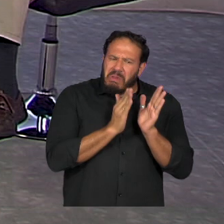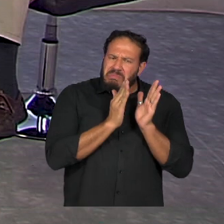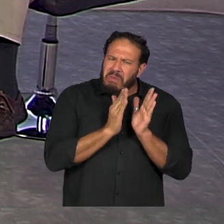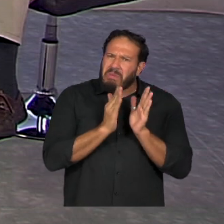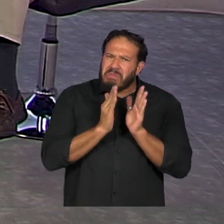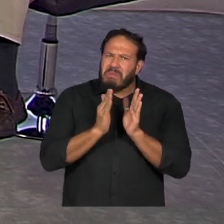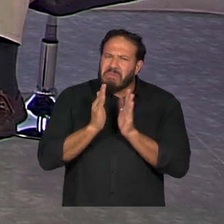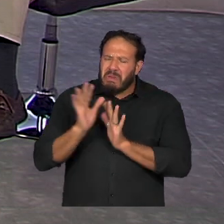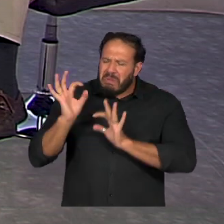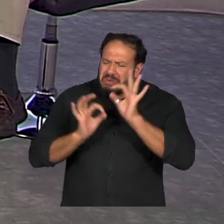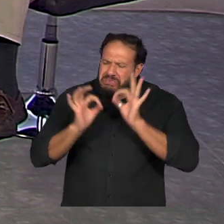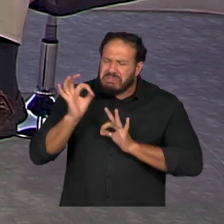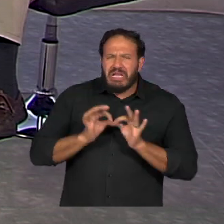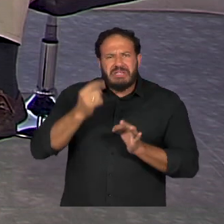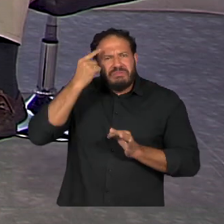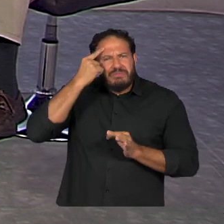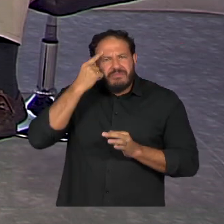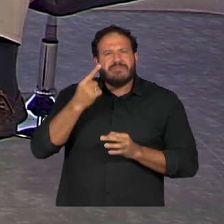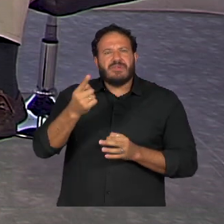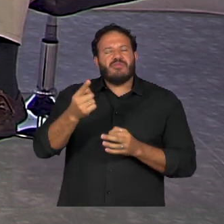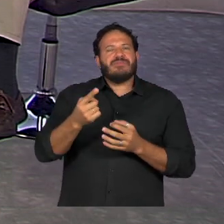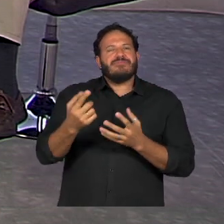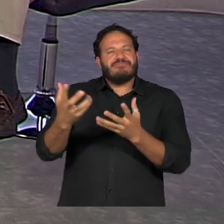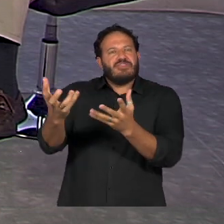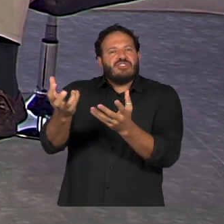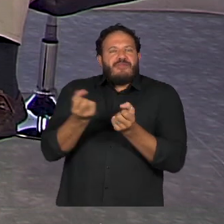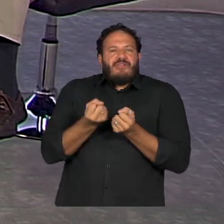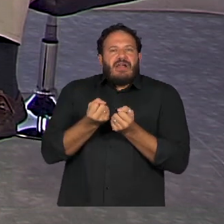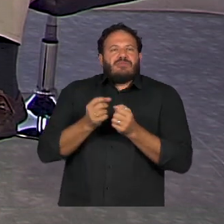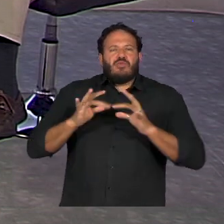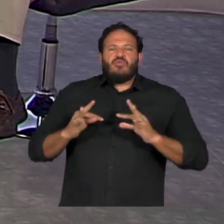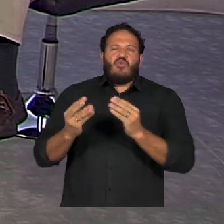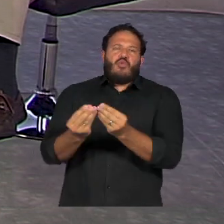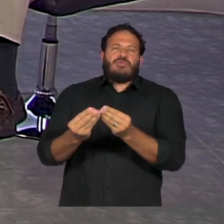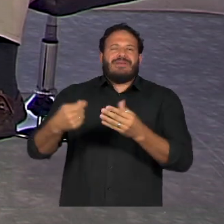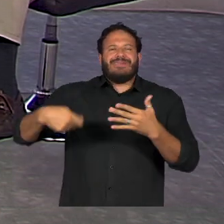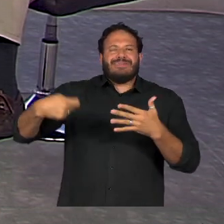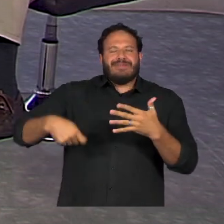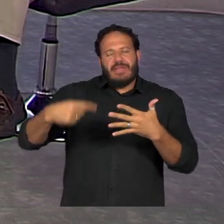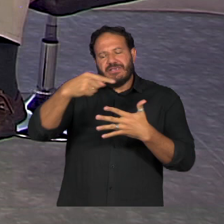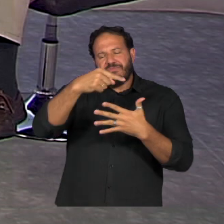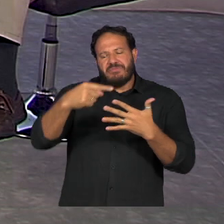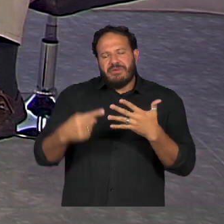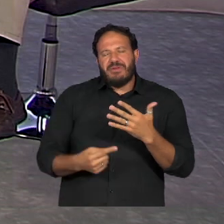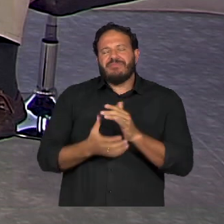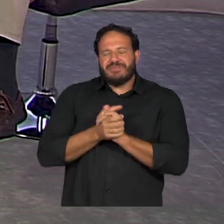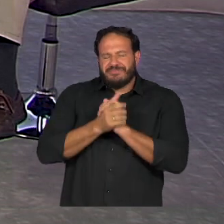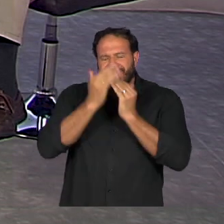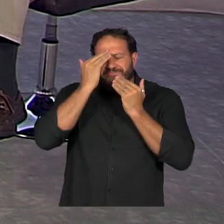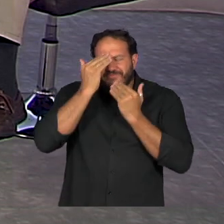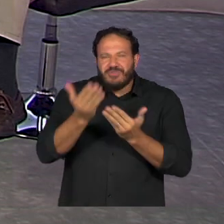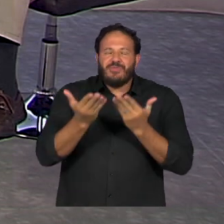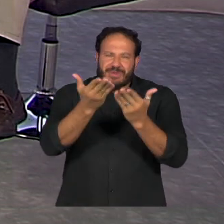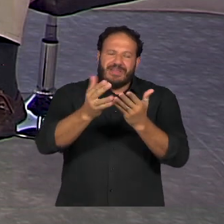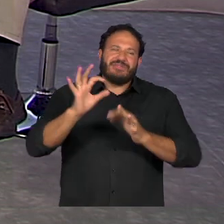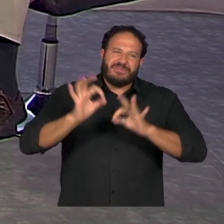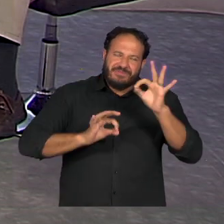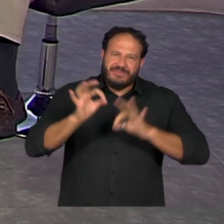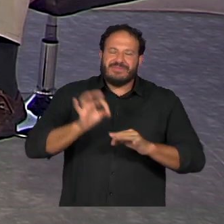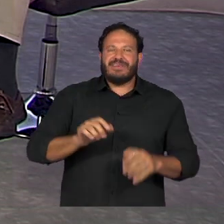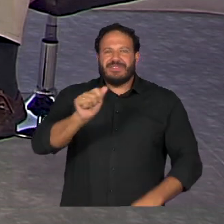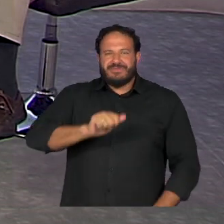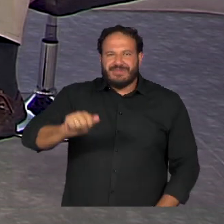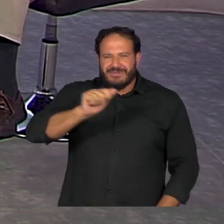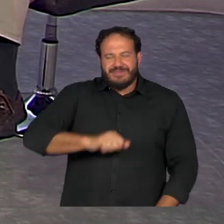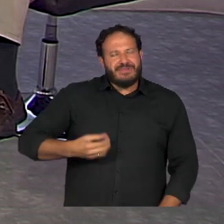estudado e o quanto abraça de fato todas as necessidades desse público então muito obrigada pelo projeto pela associação